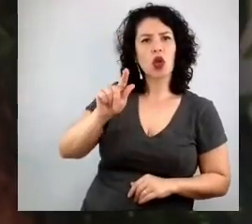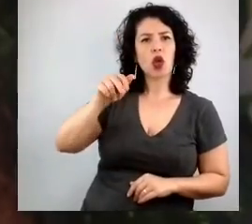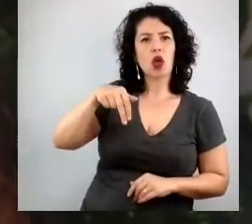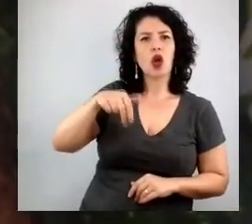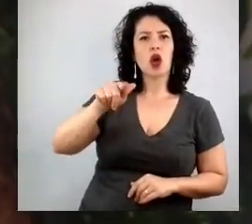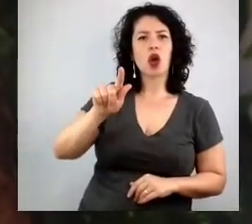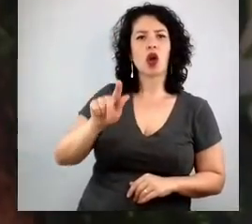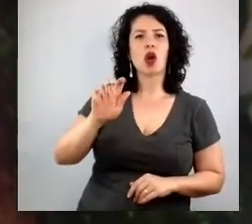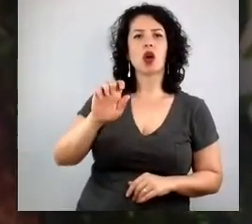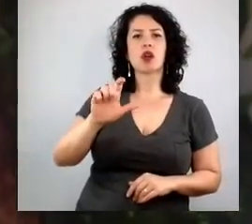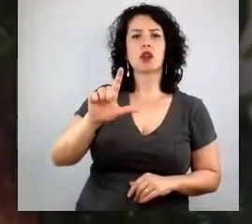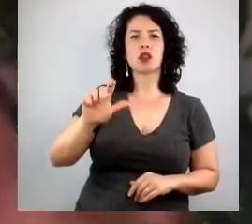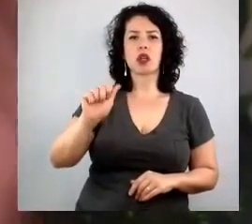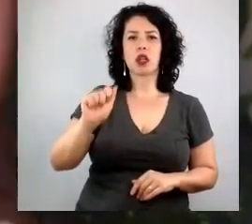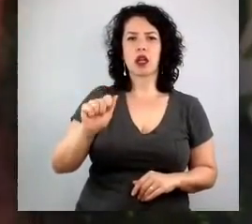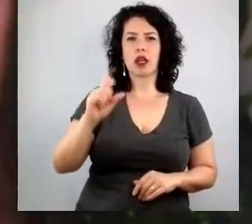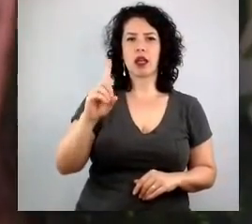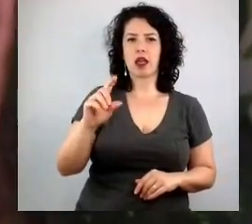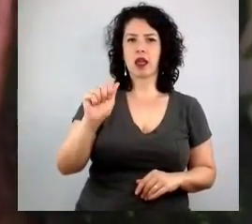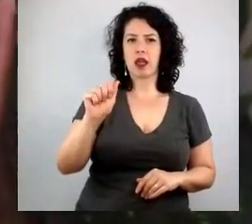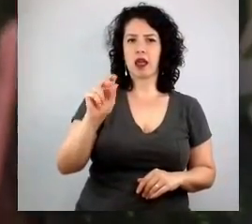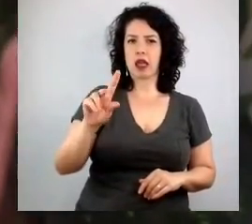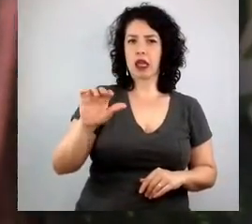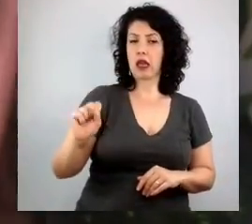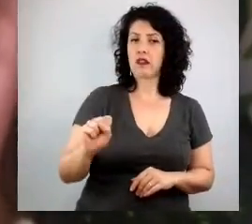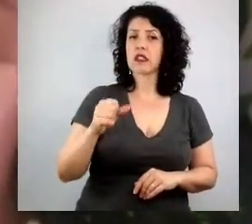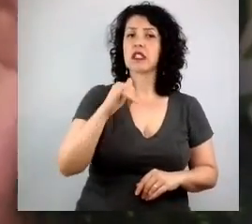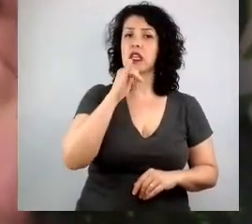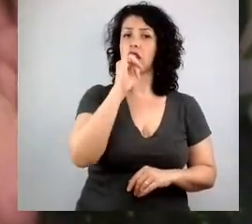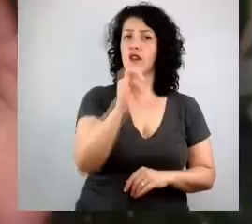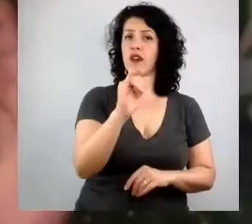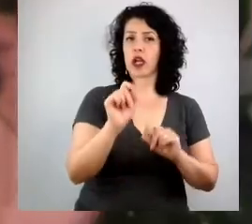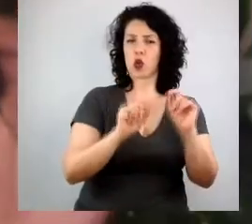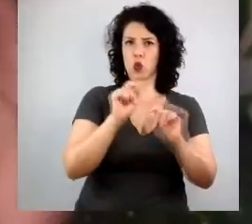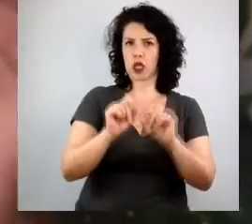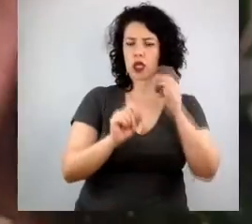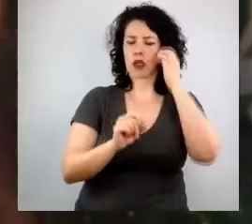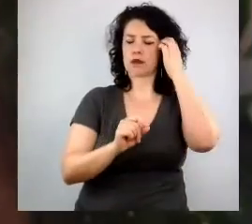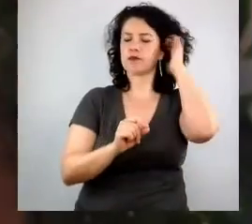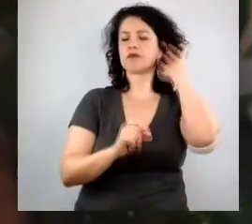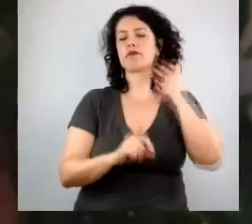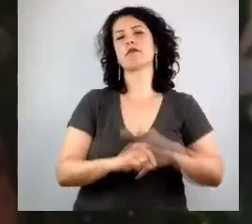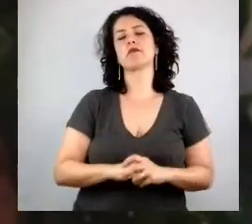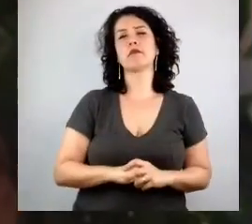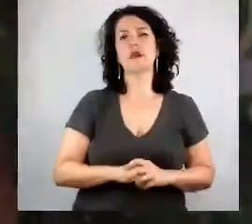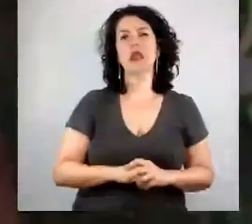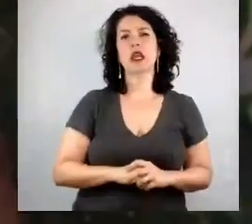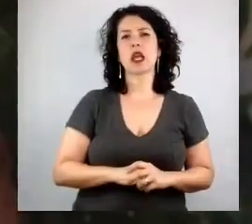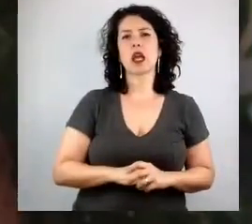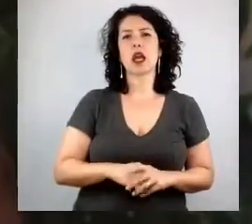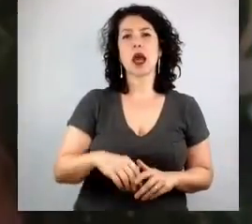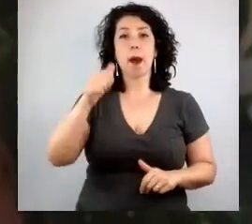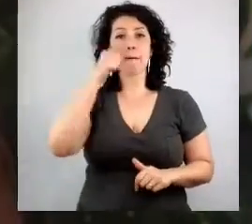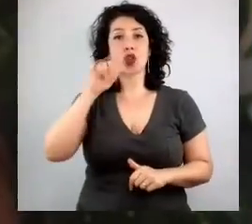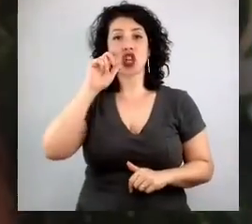sobre isso. A única coisa que separa as mulheres negras de qualquer outra é